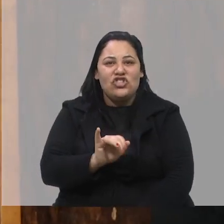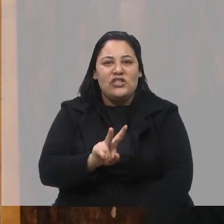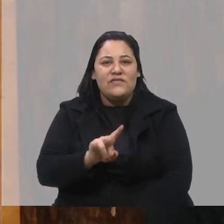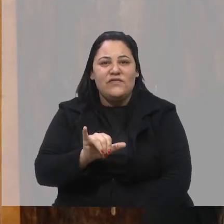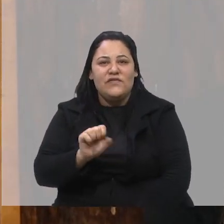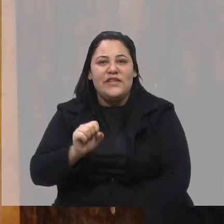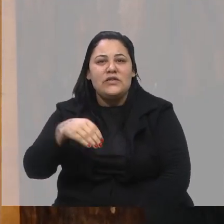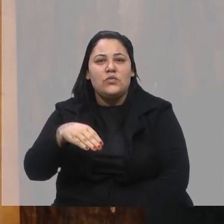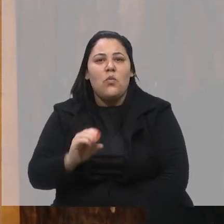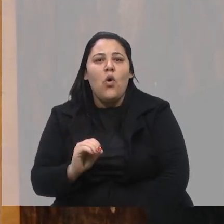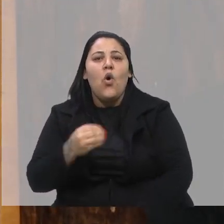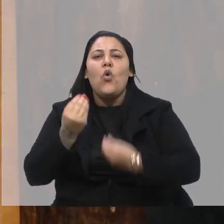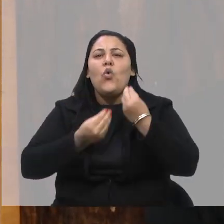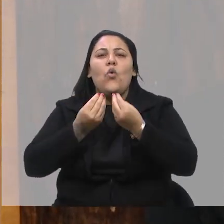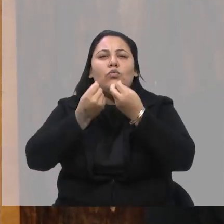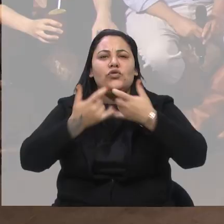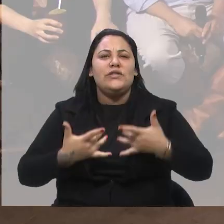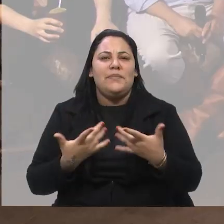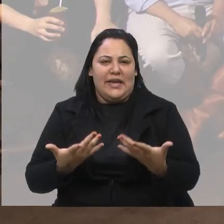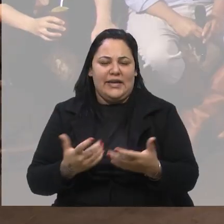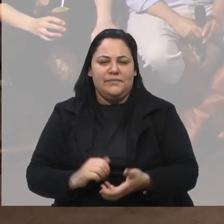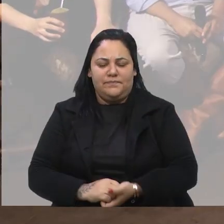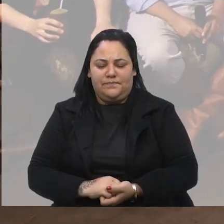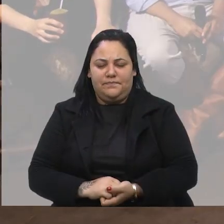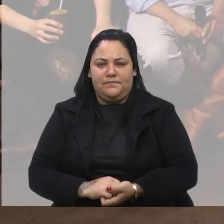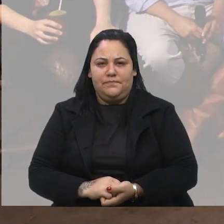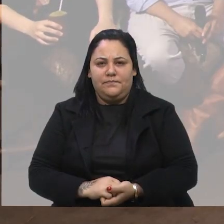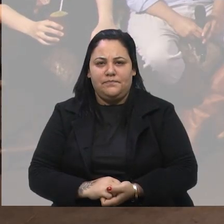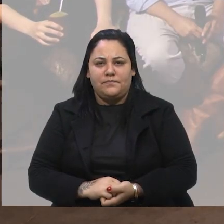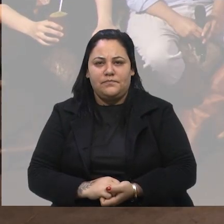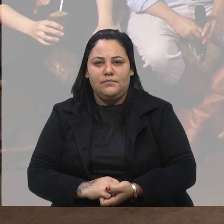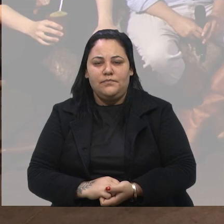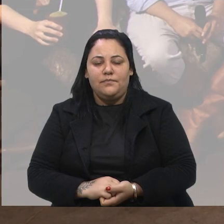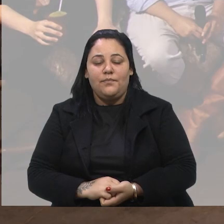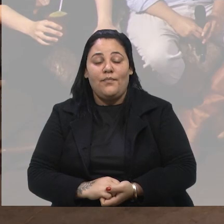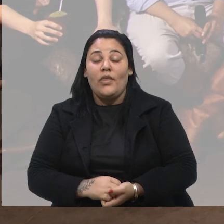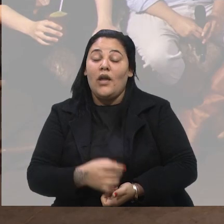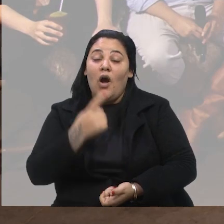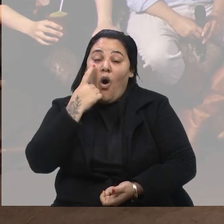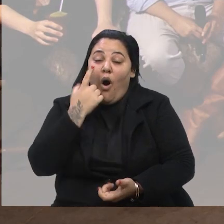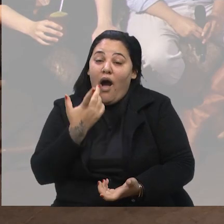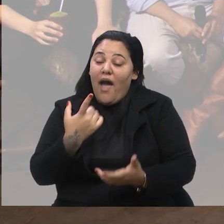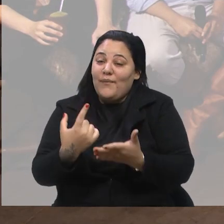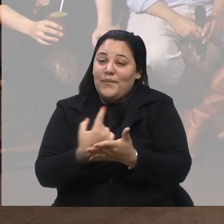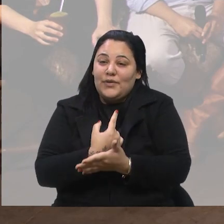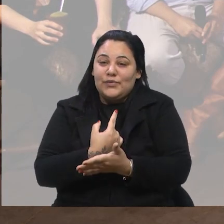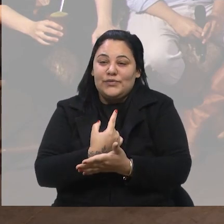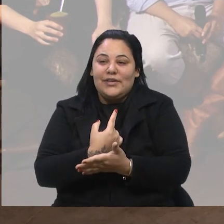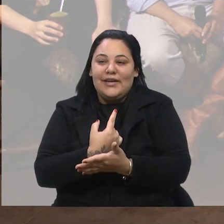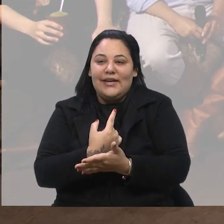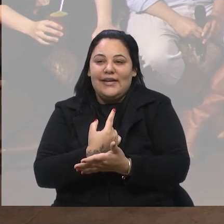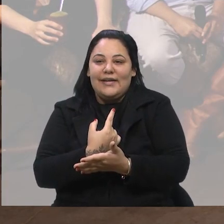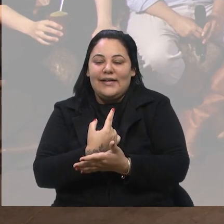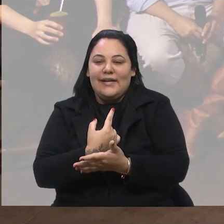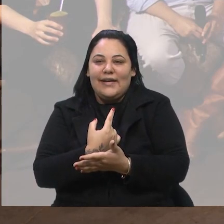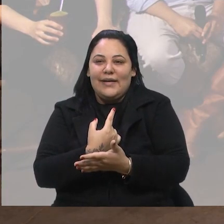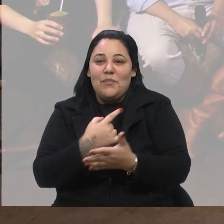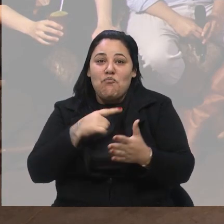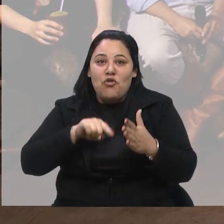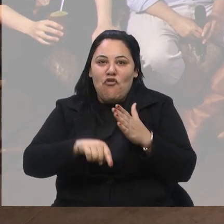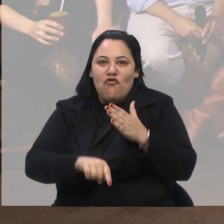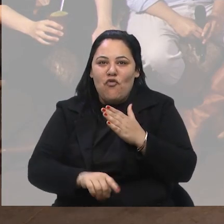que tu resume o nativismo? Olha, isso é uma pergunta tanto quanto complexa